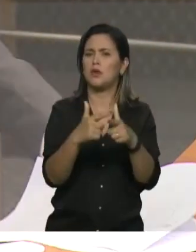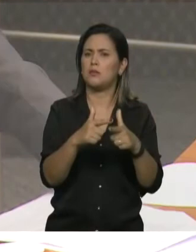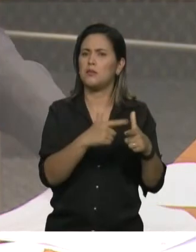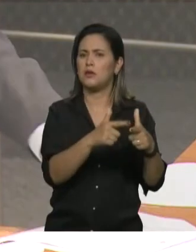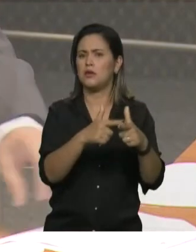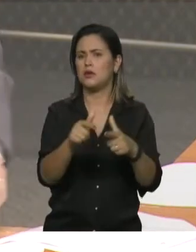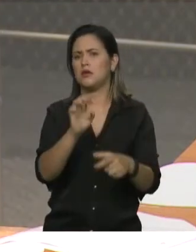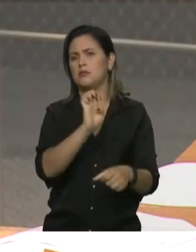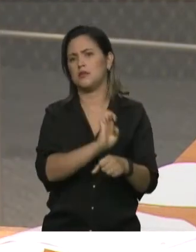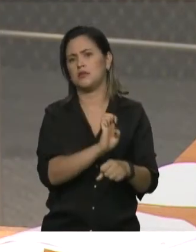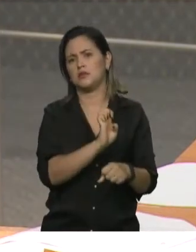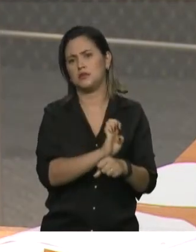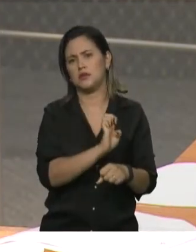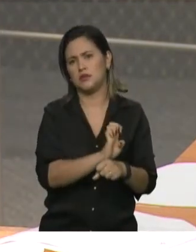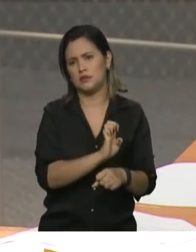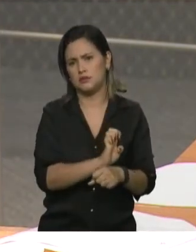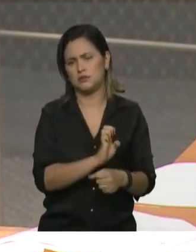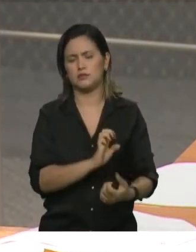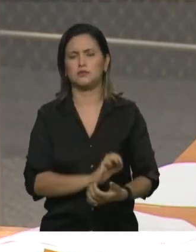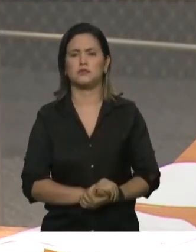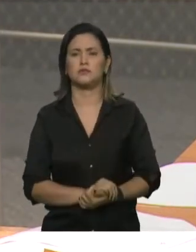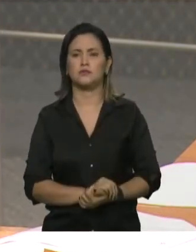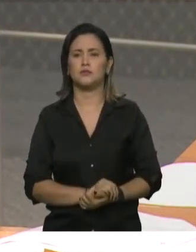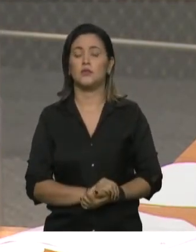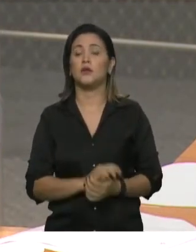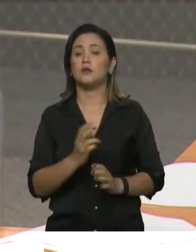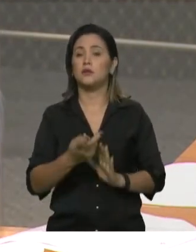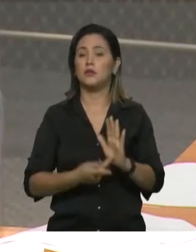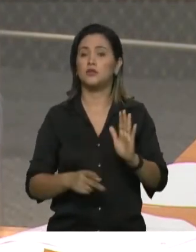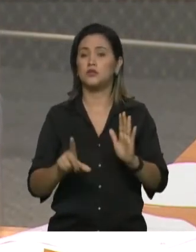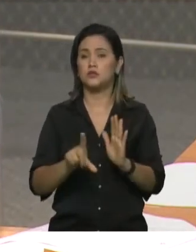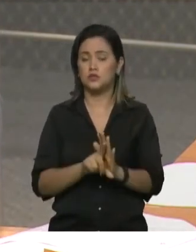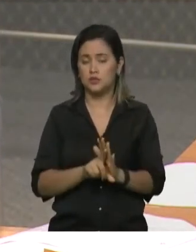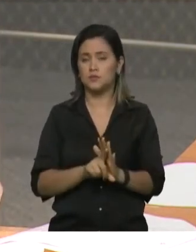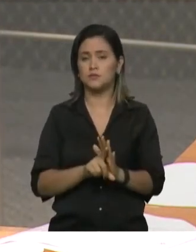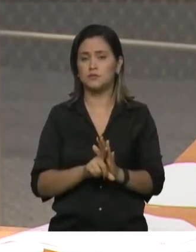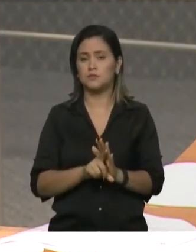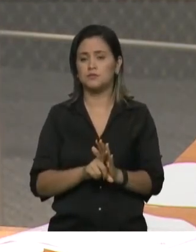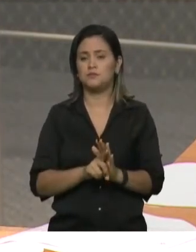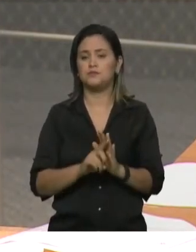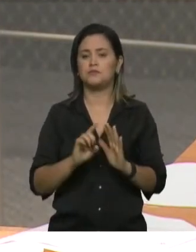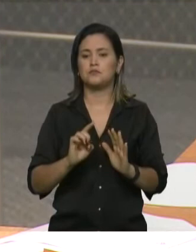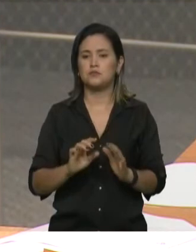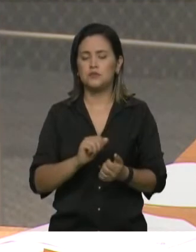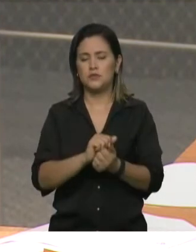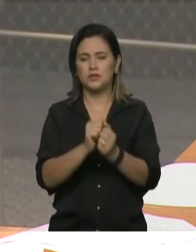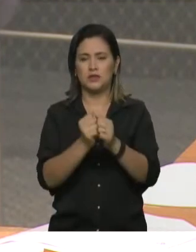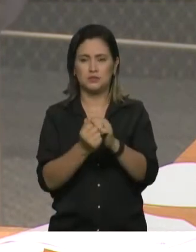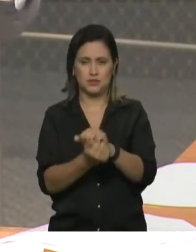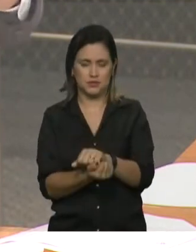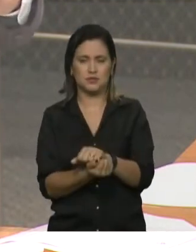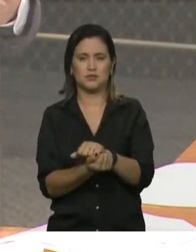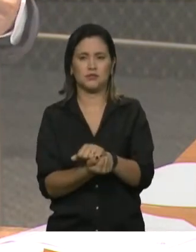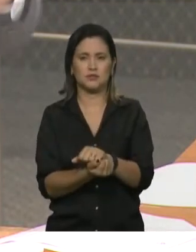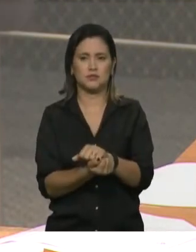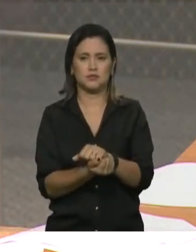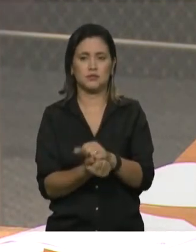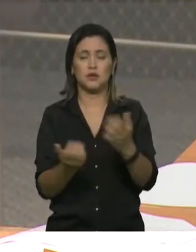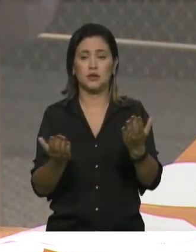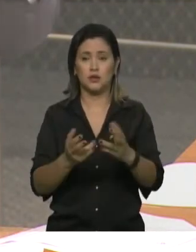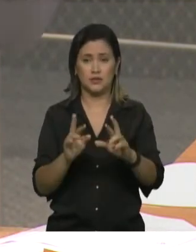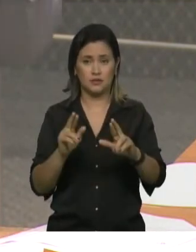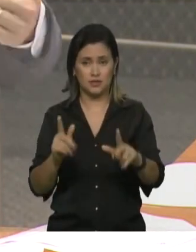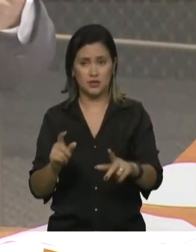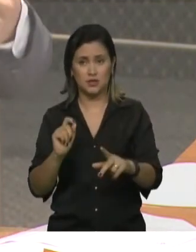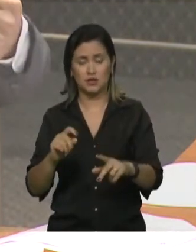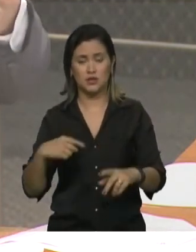projeto de lei complementar que chegou a esta casa trata apenas desta adequação e com esse diferencial, que nós